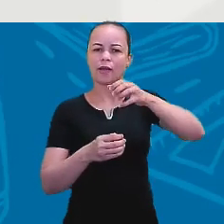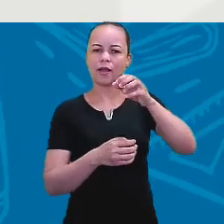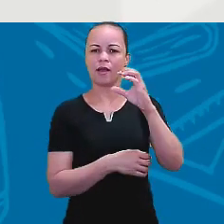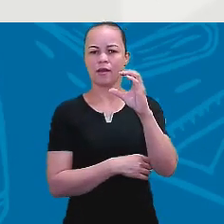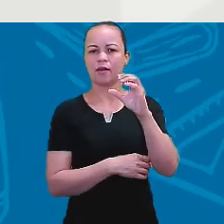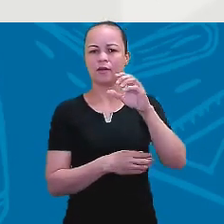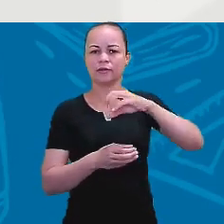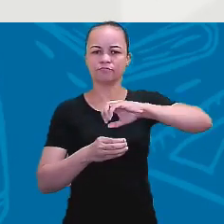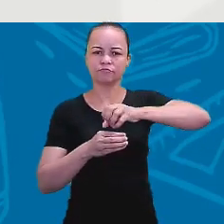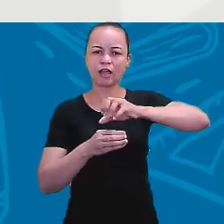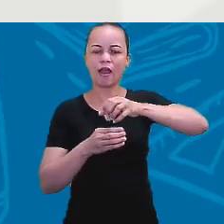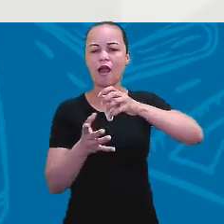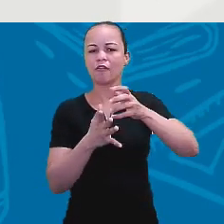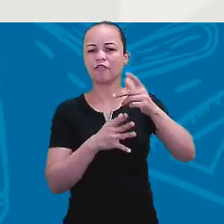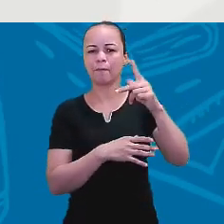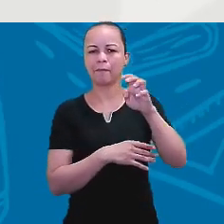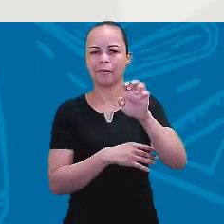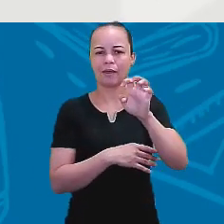eu vou